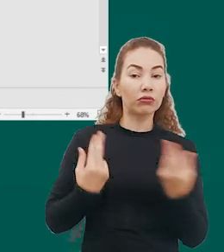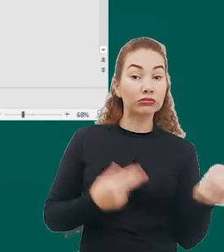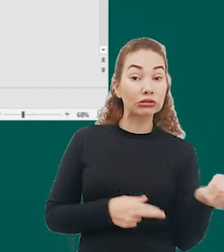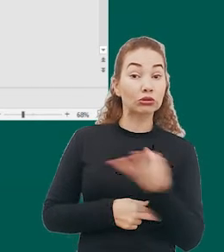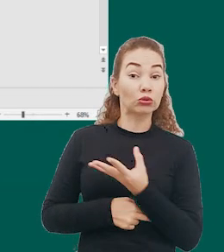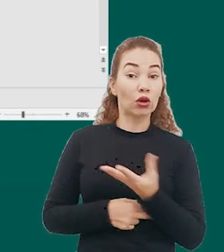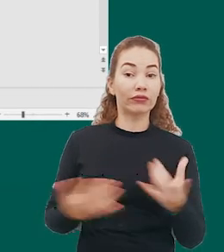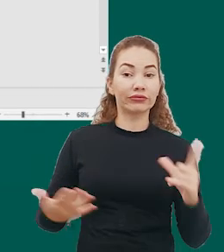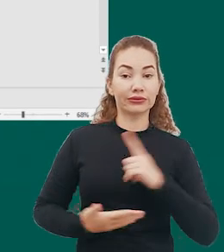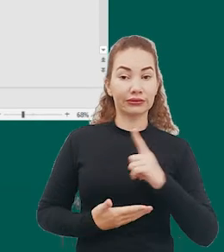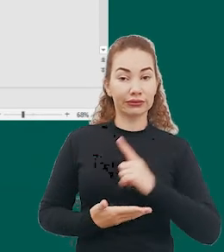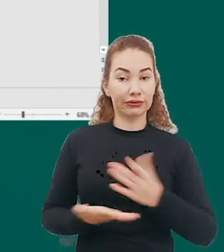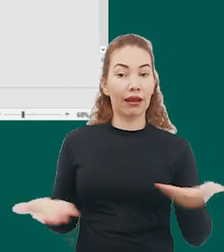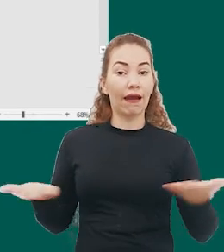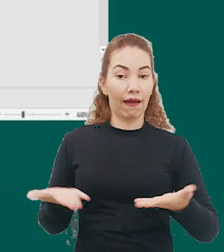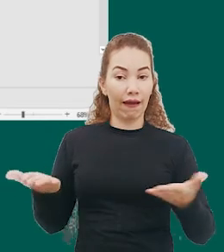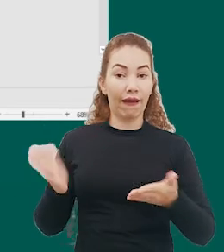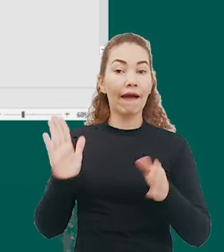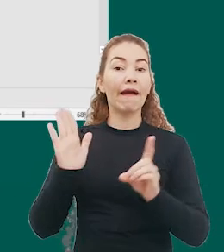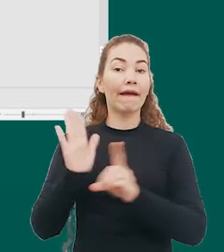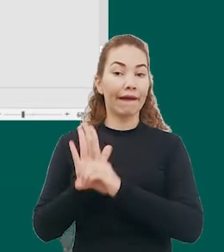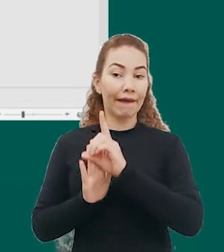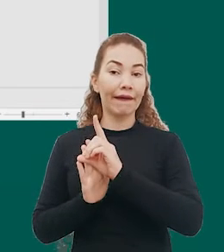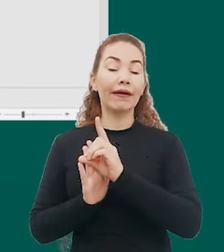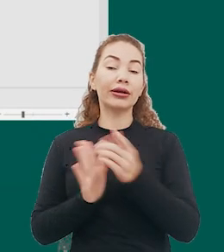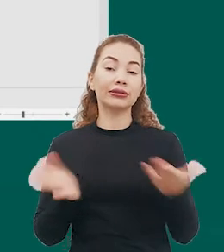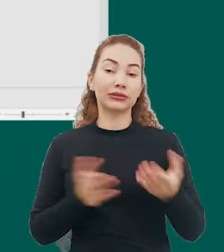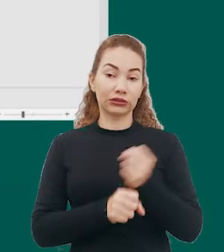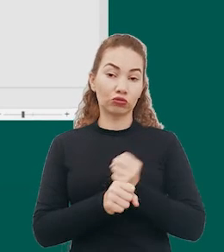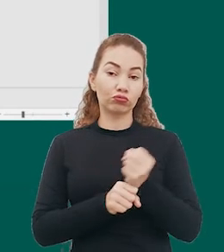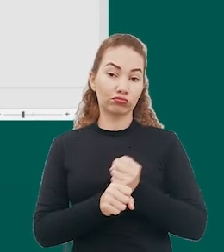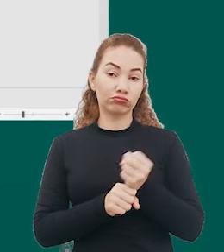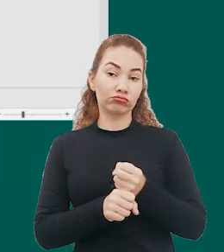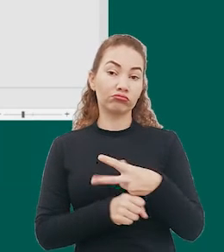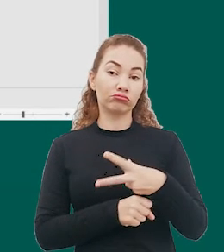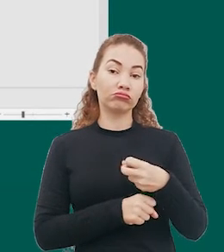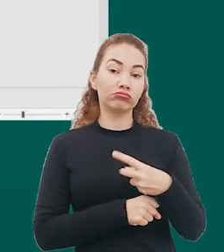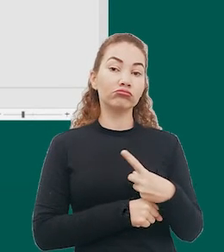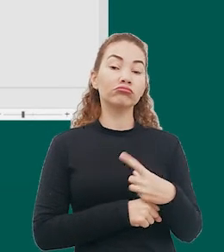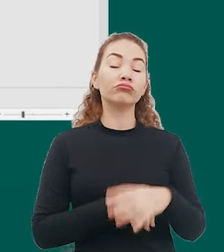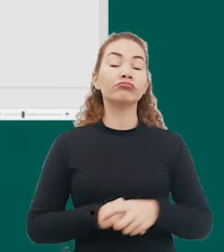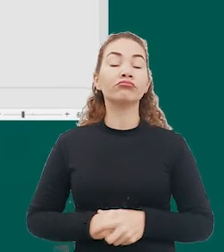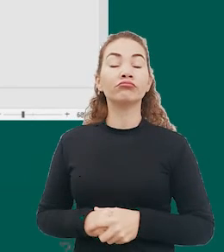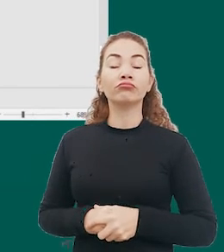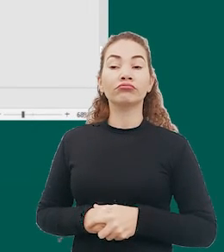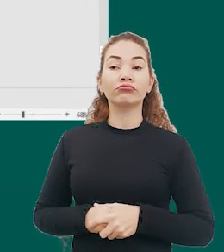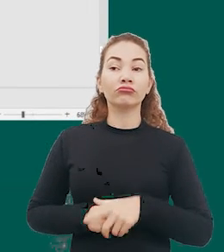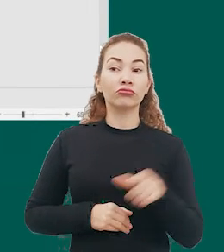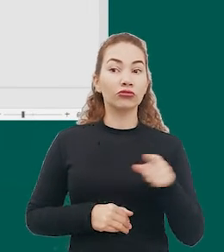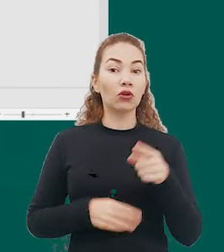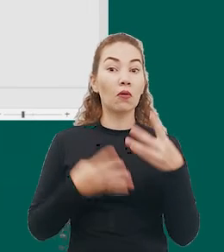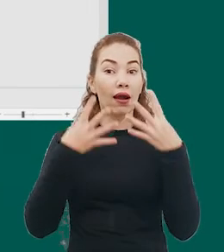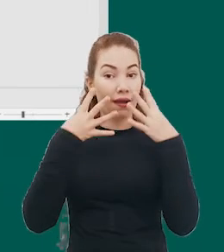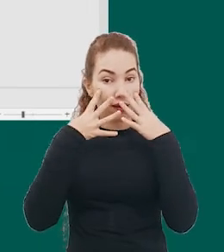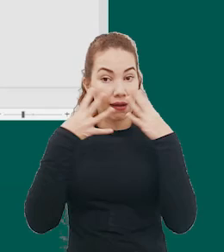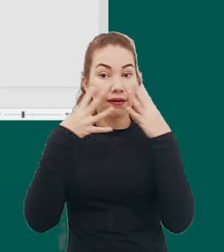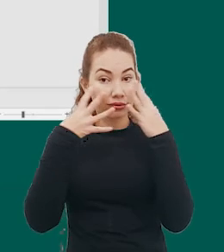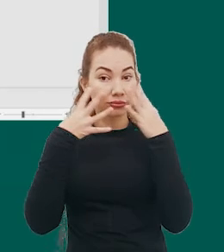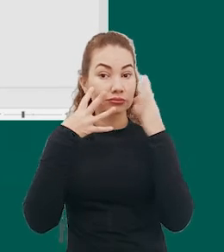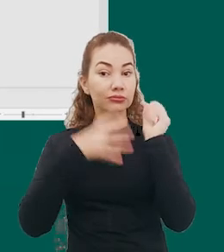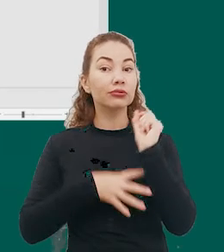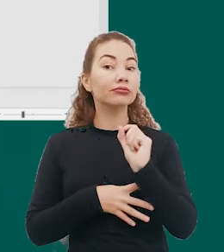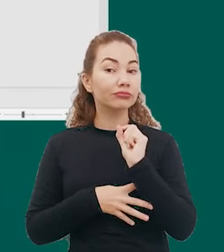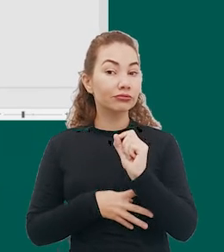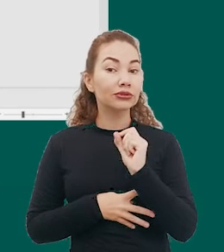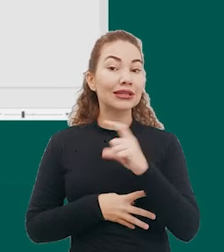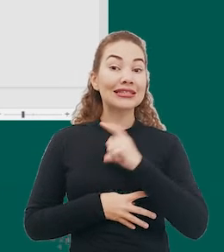temos para essa declaração de imposto de renda deste ano, certo? Fiquem bastante atentos.